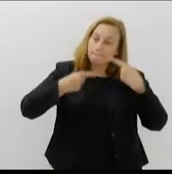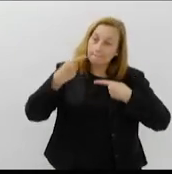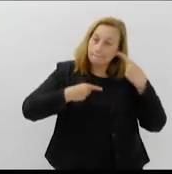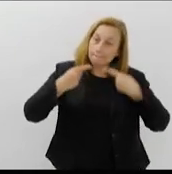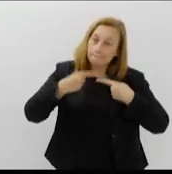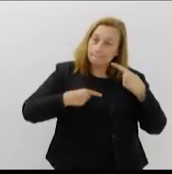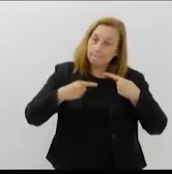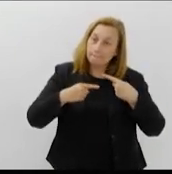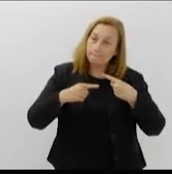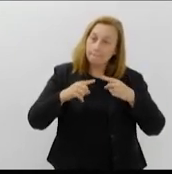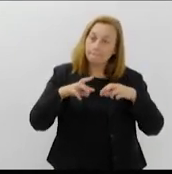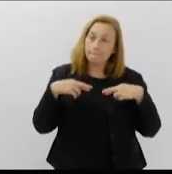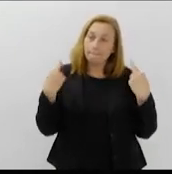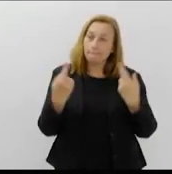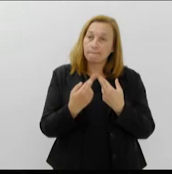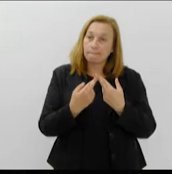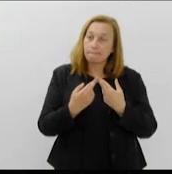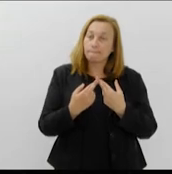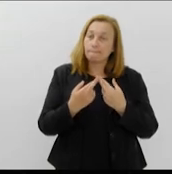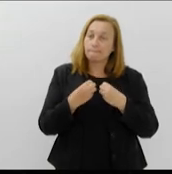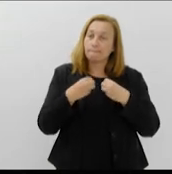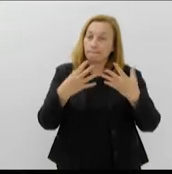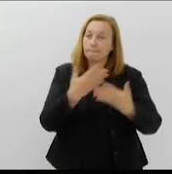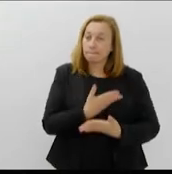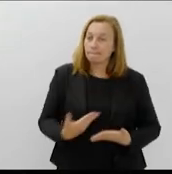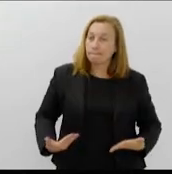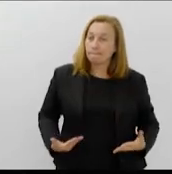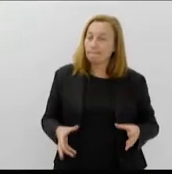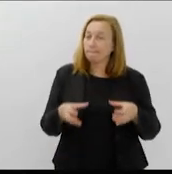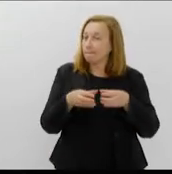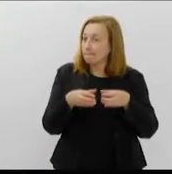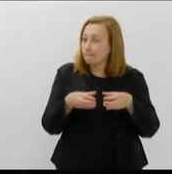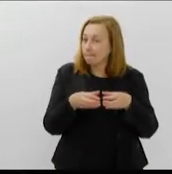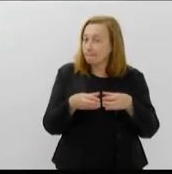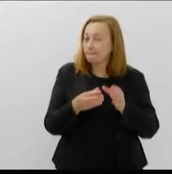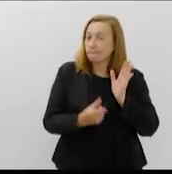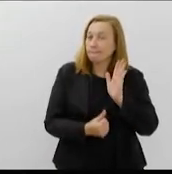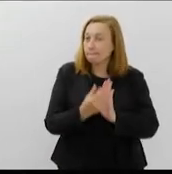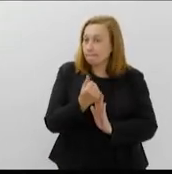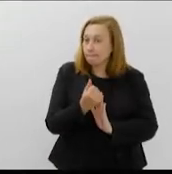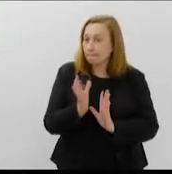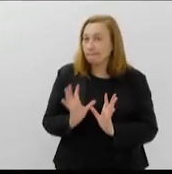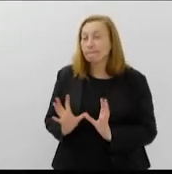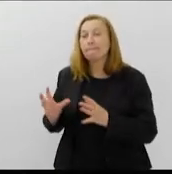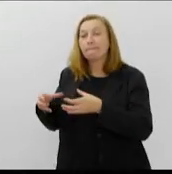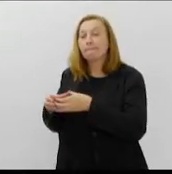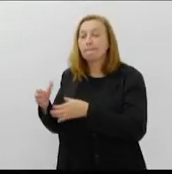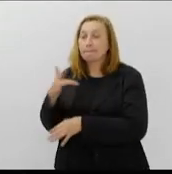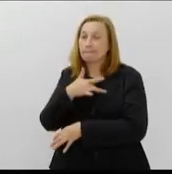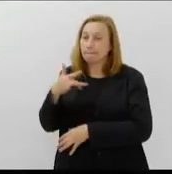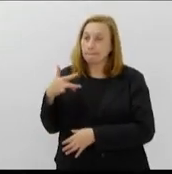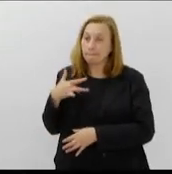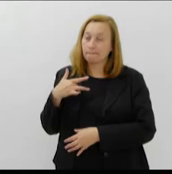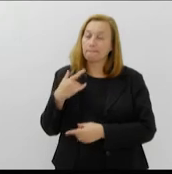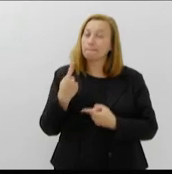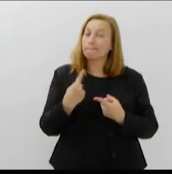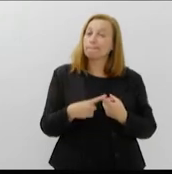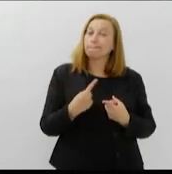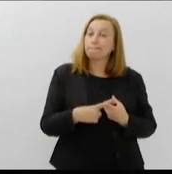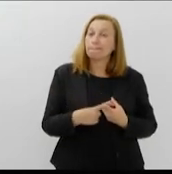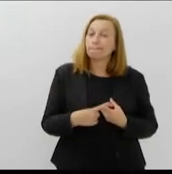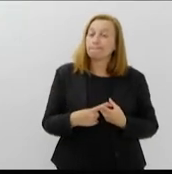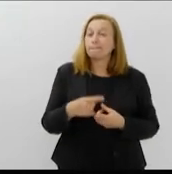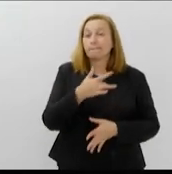talvez audiências públicas conjuntas da Comissão de Orçamento com a Comissão de Saúde, porque